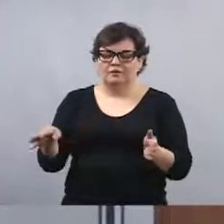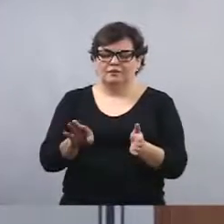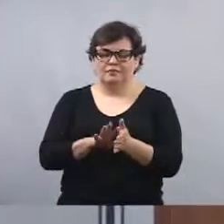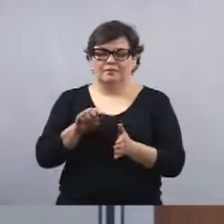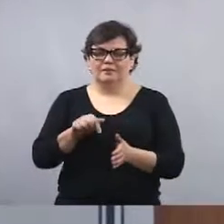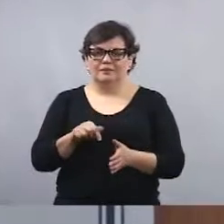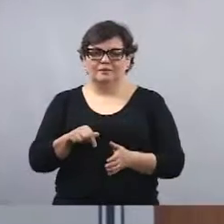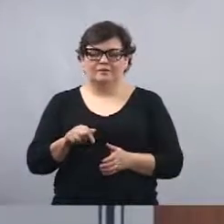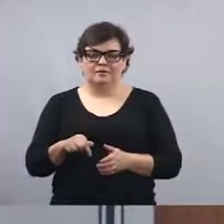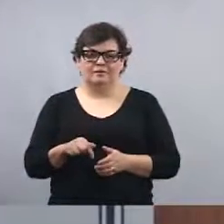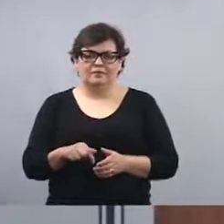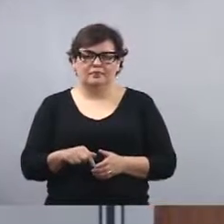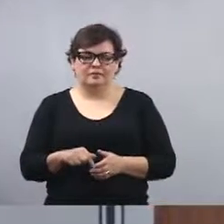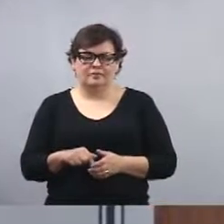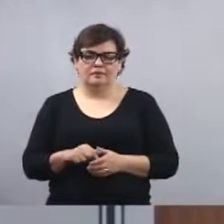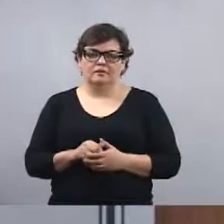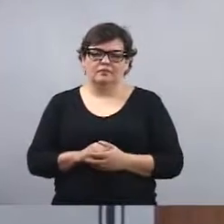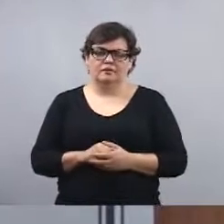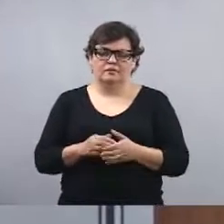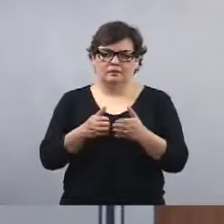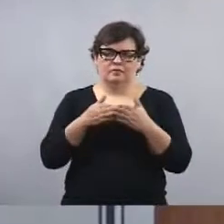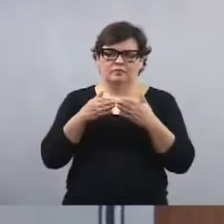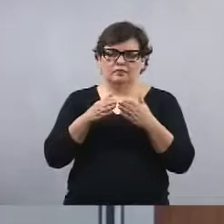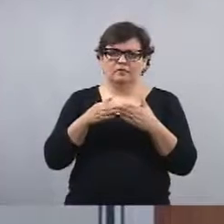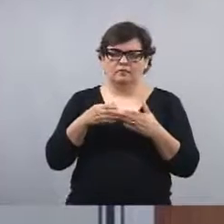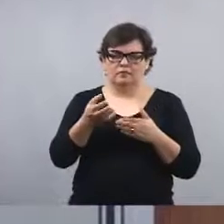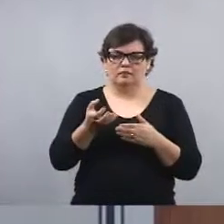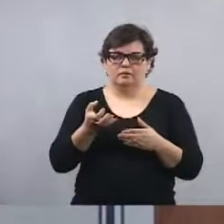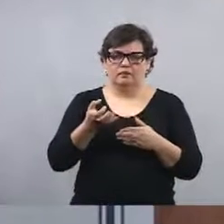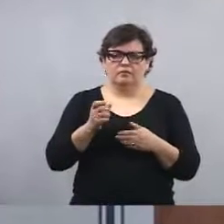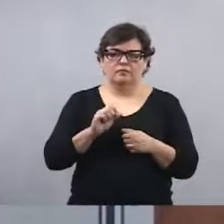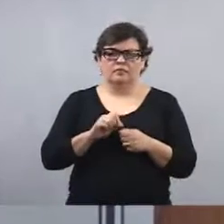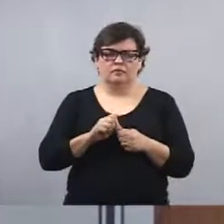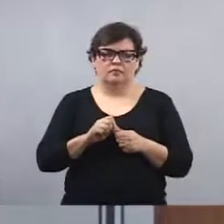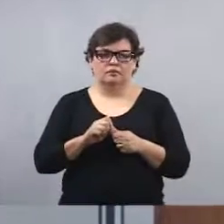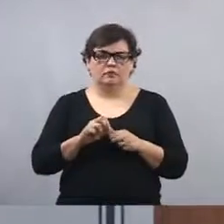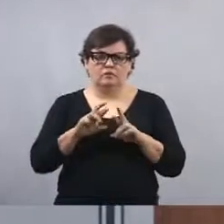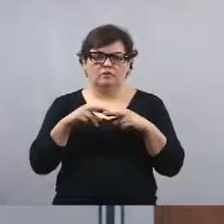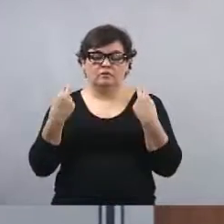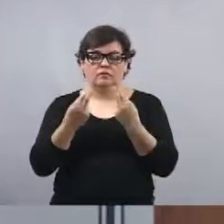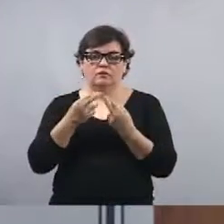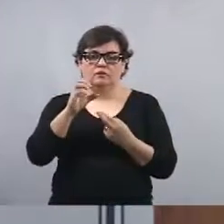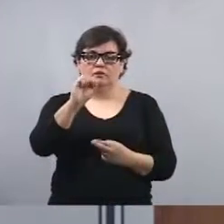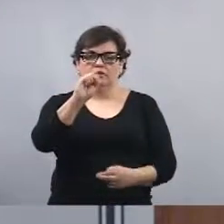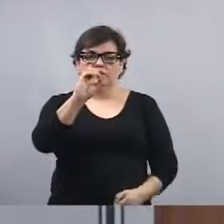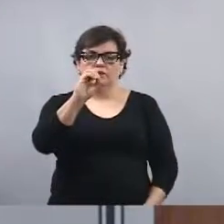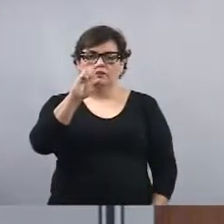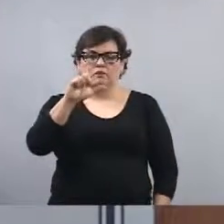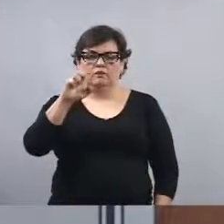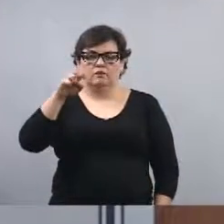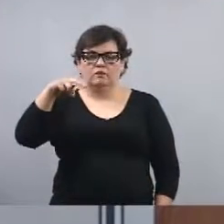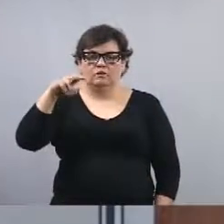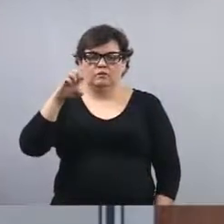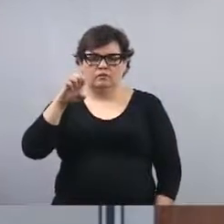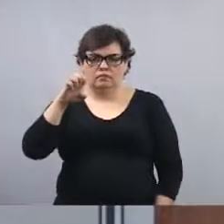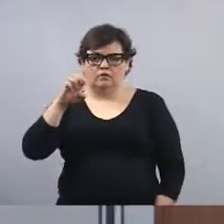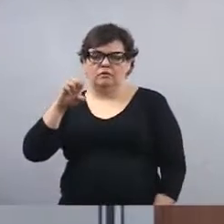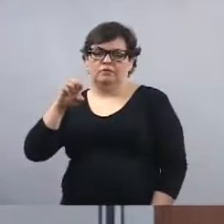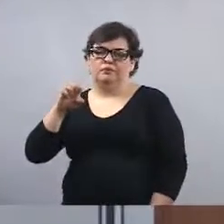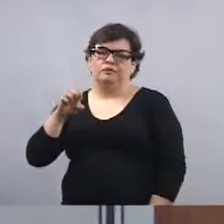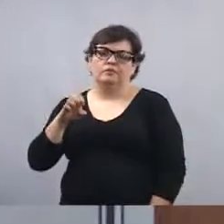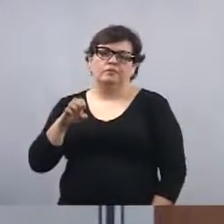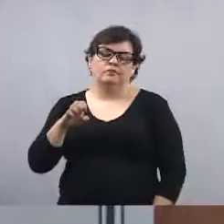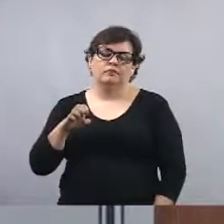de número 521, propondo a realização daquela que vem se tornando